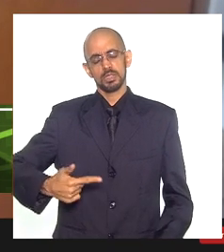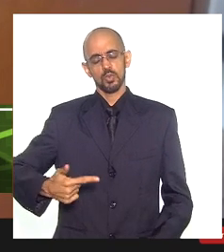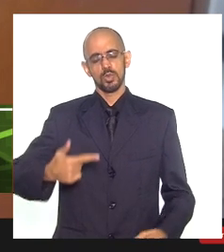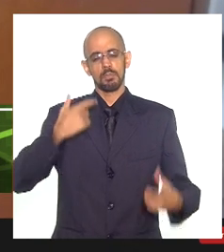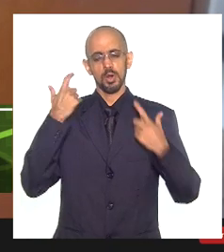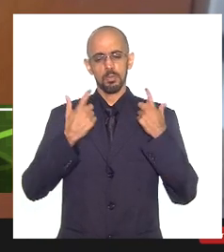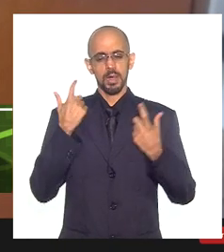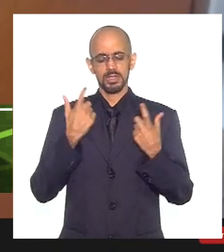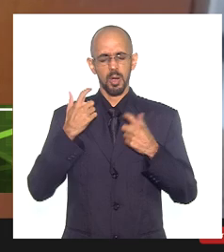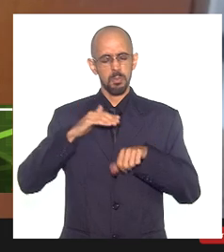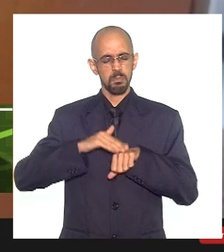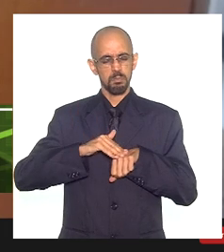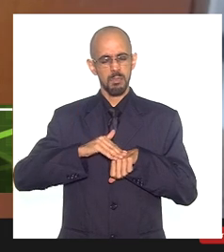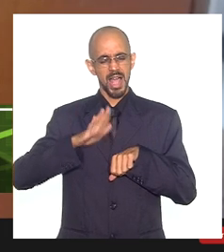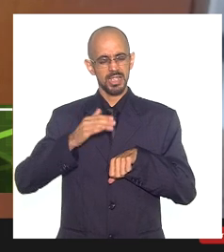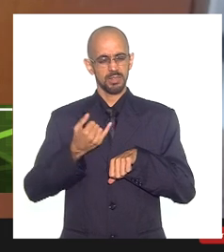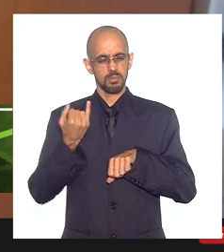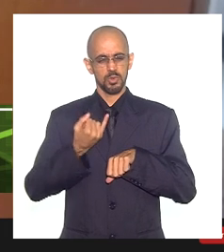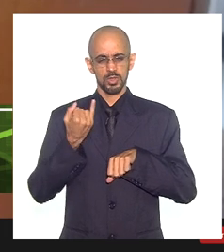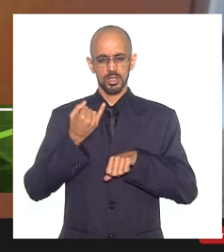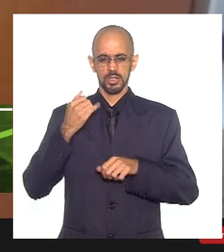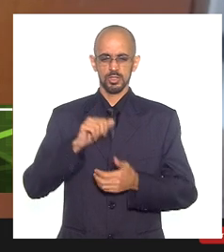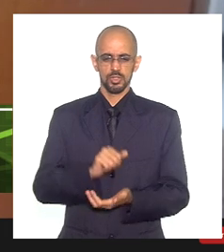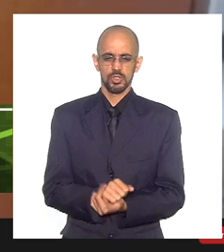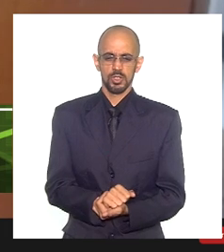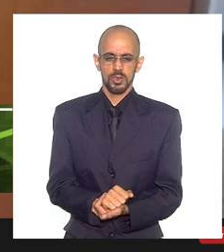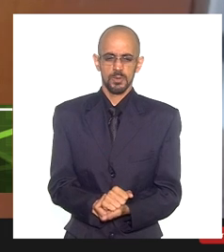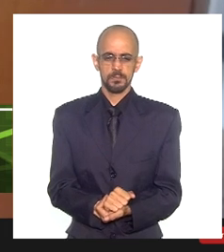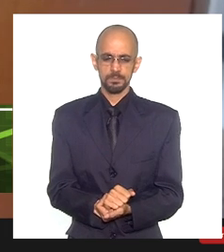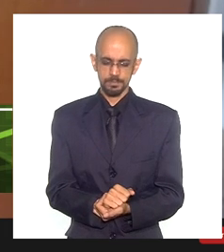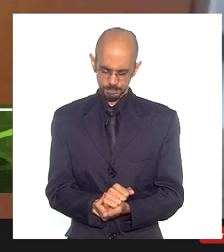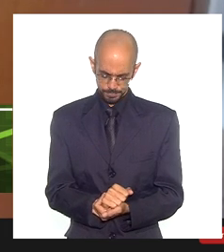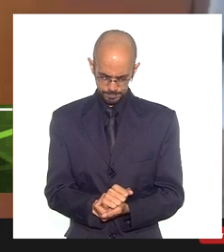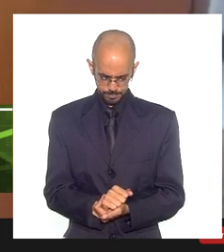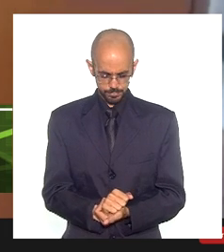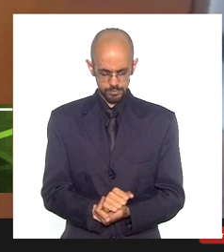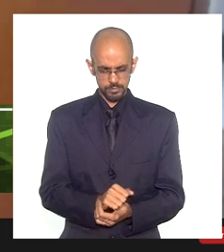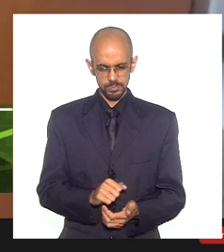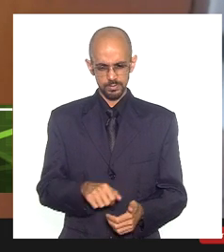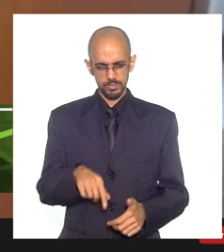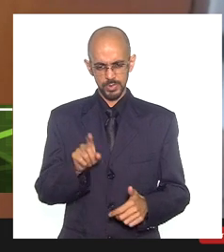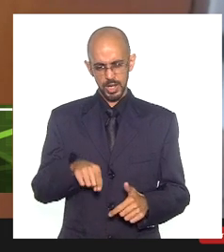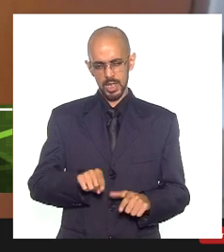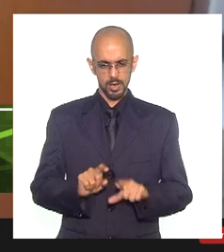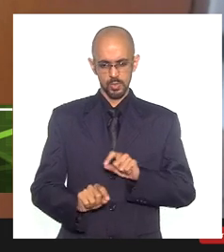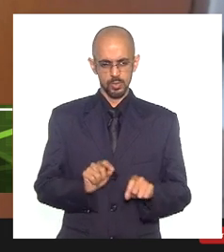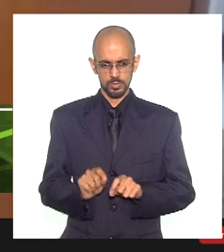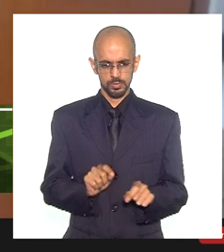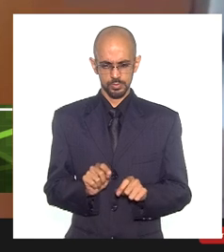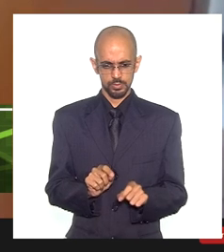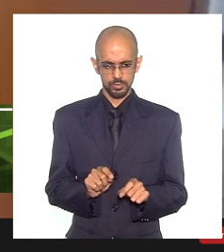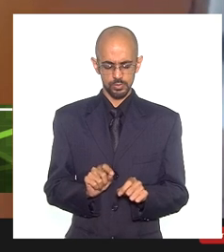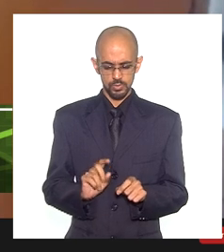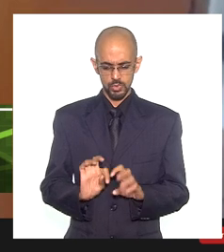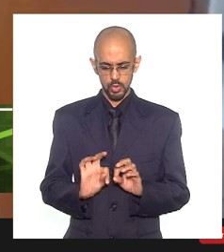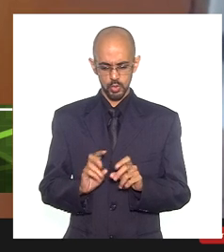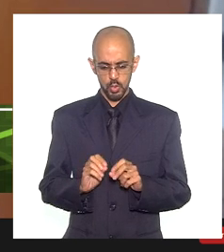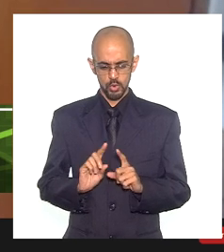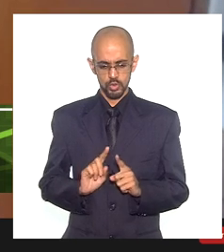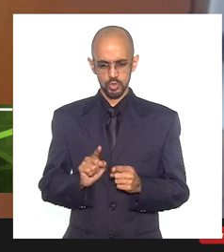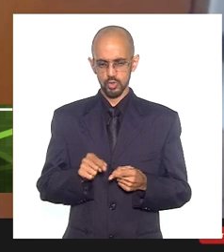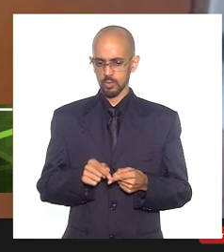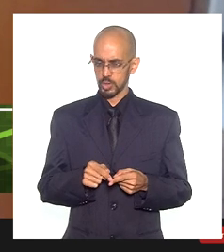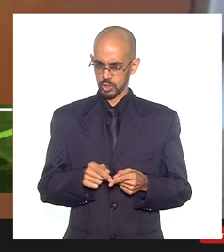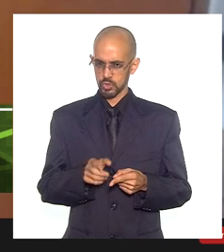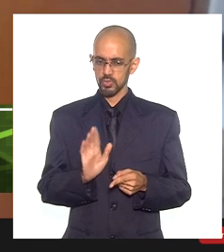mais estrutural que é condicionante a todos esses objetivos que nós estamos